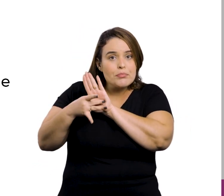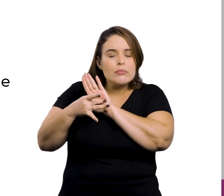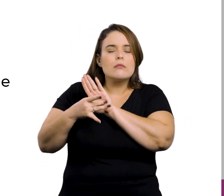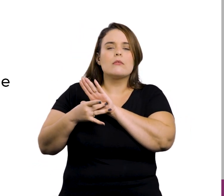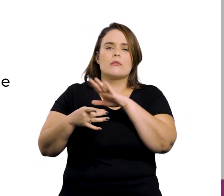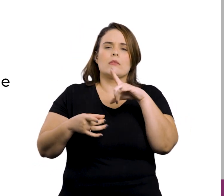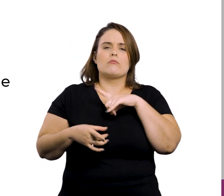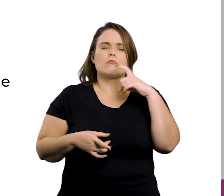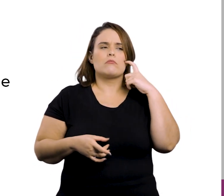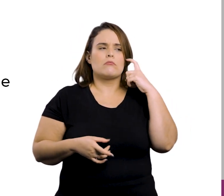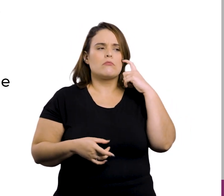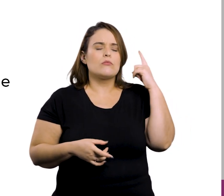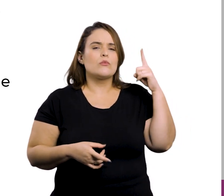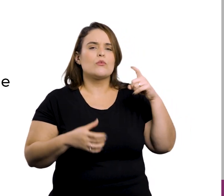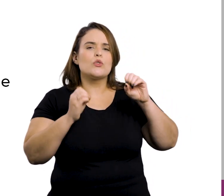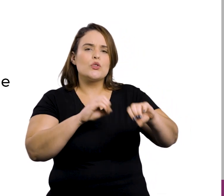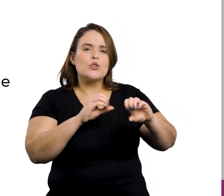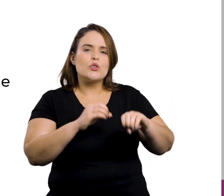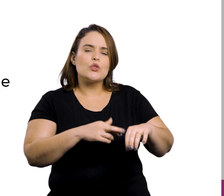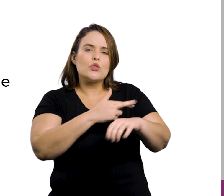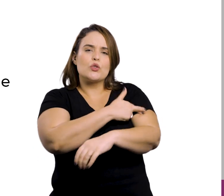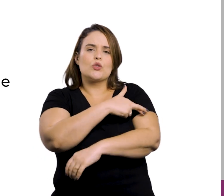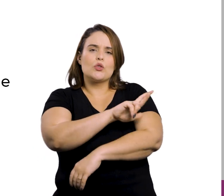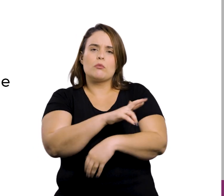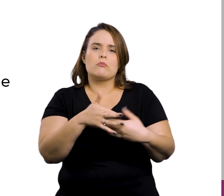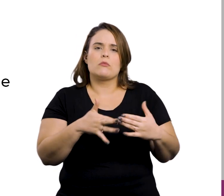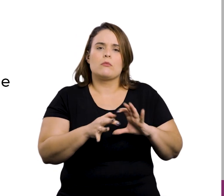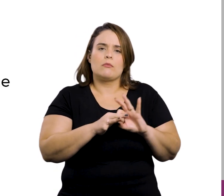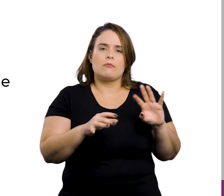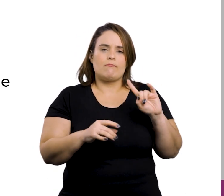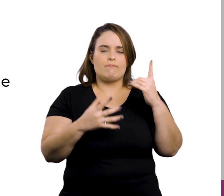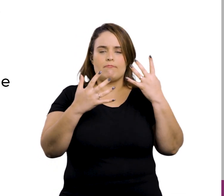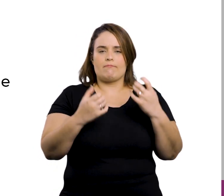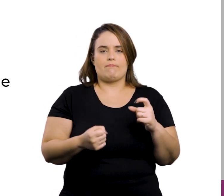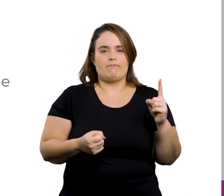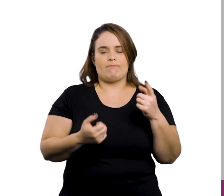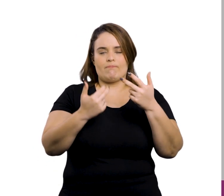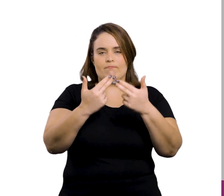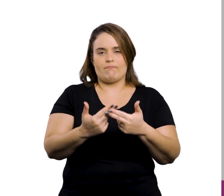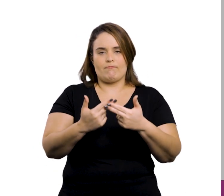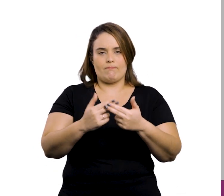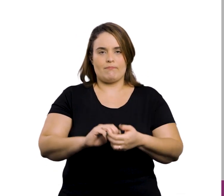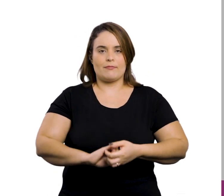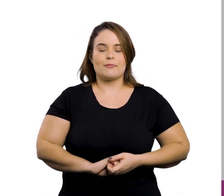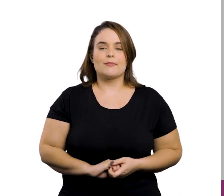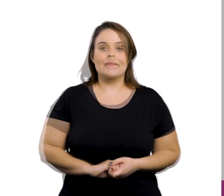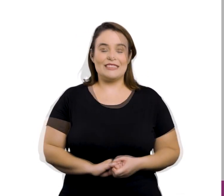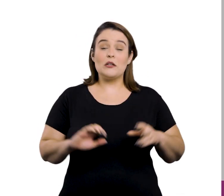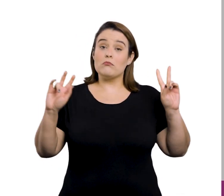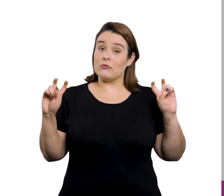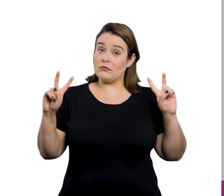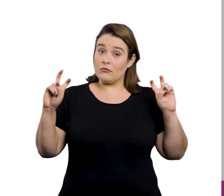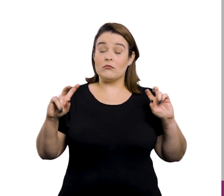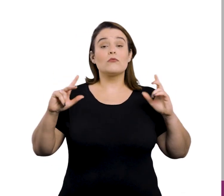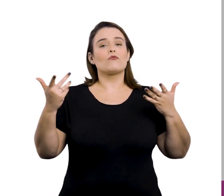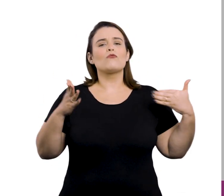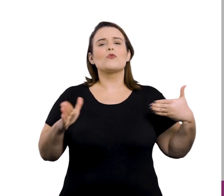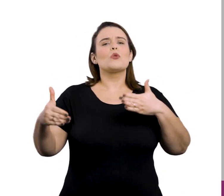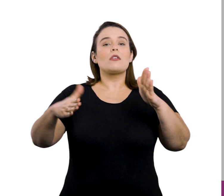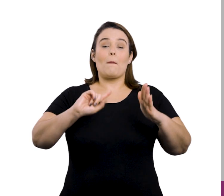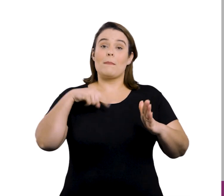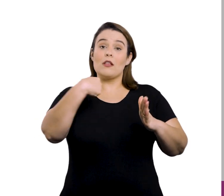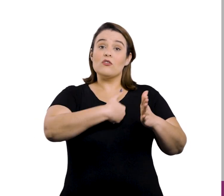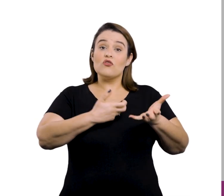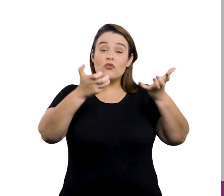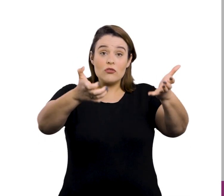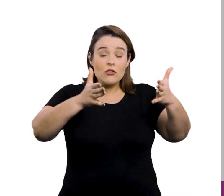uma demanda sobre um ensino religioso que não abrisse espaço para a intolerância. Abre aspas. Um dos caminhos que